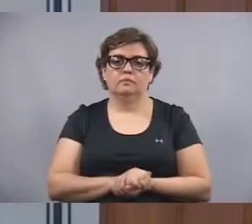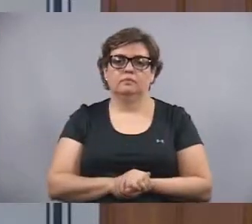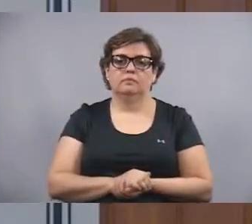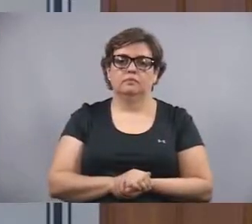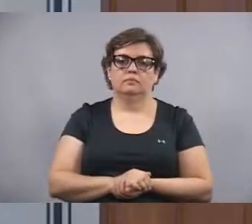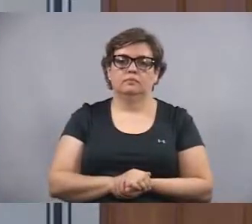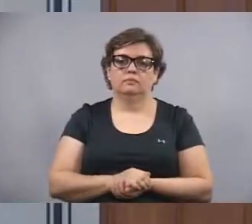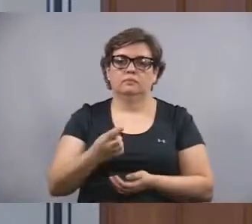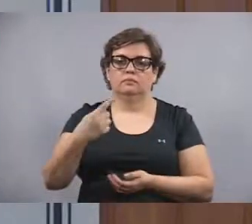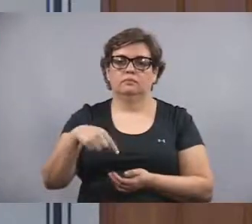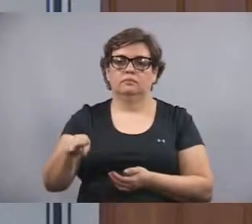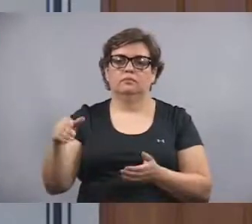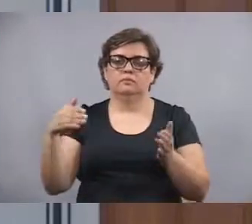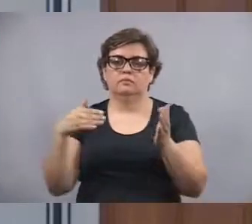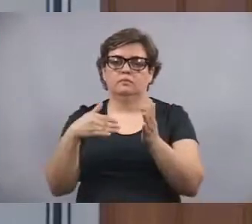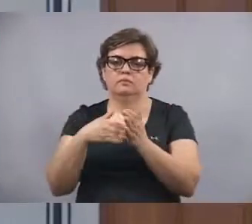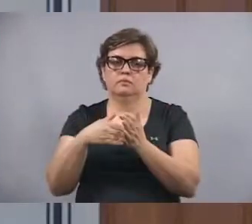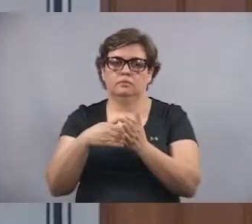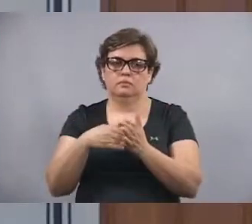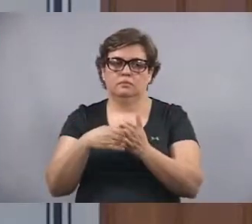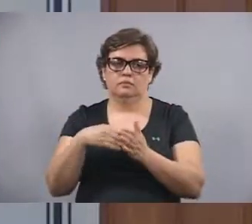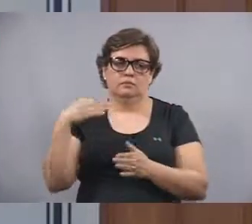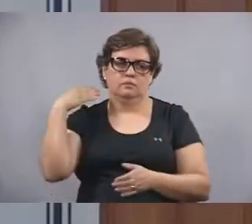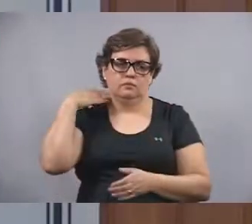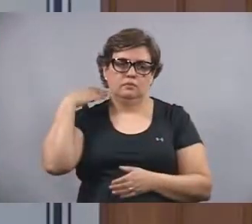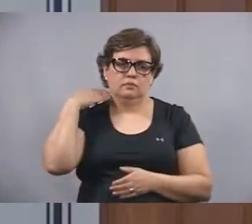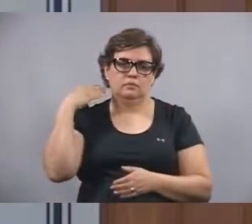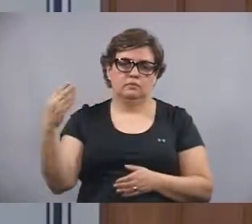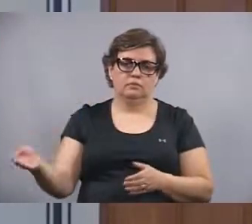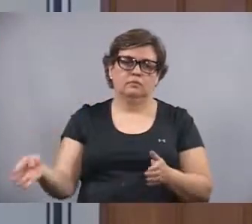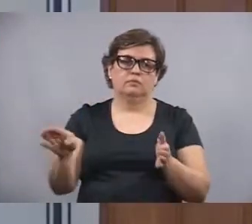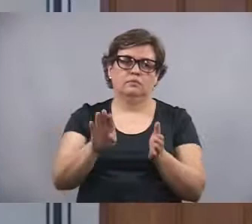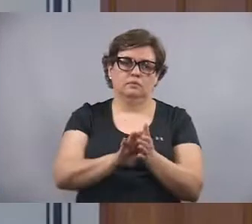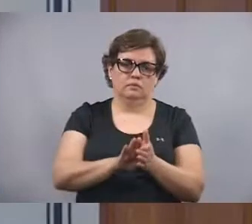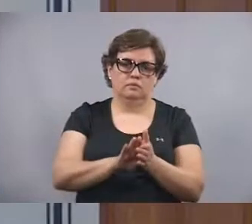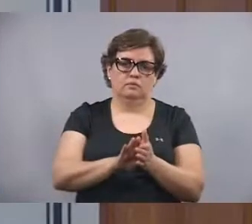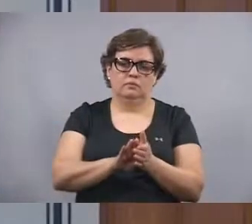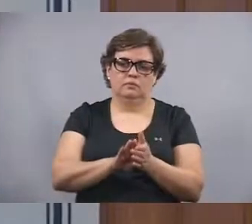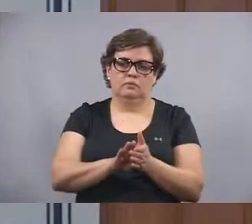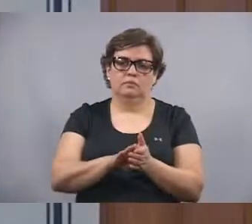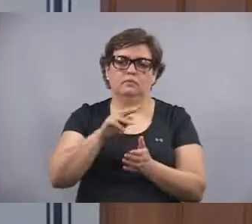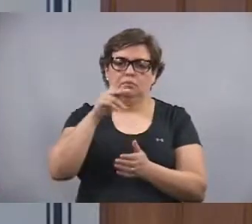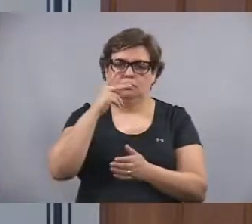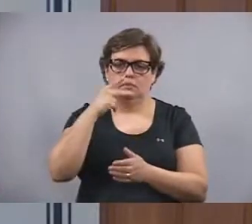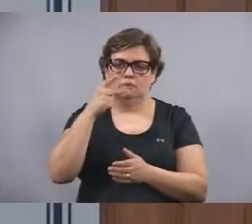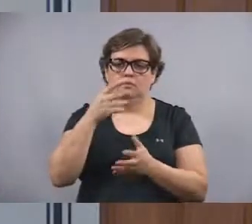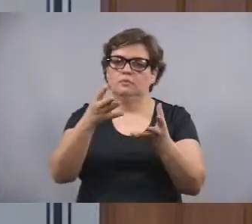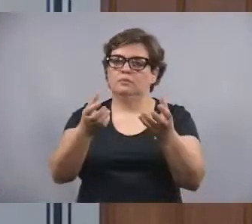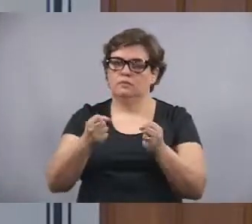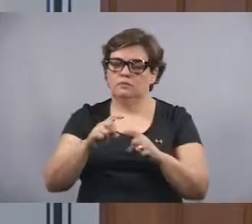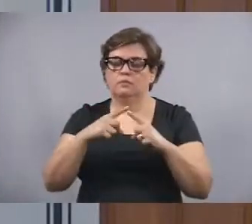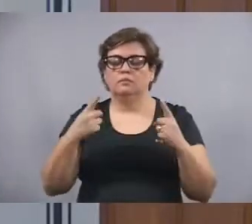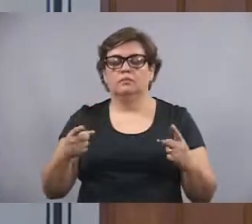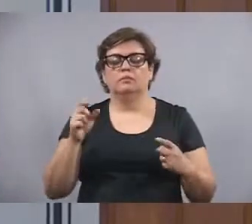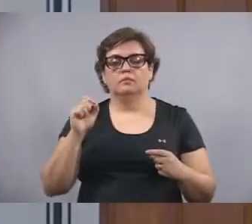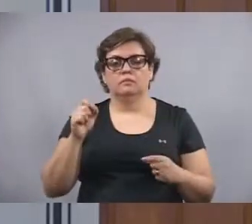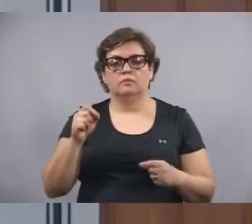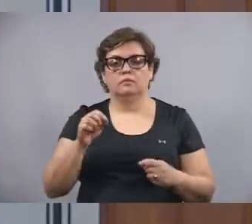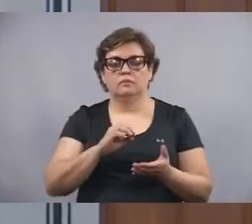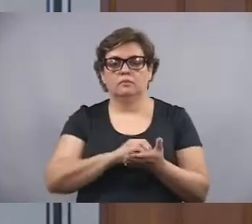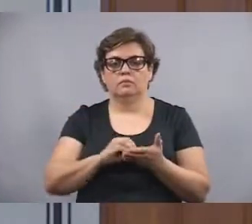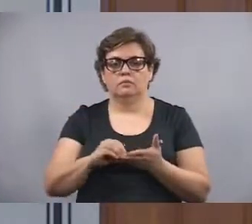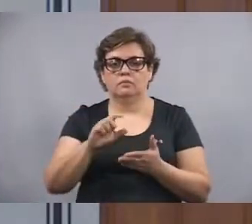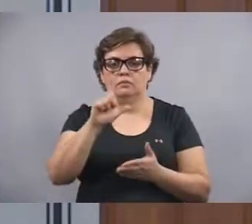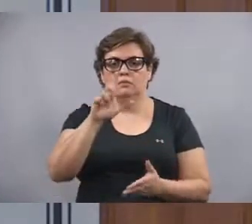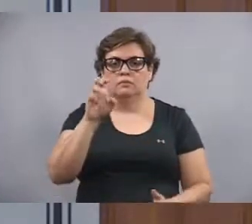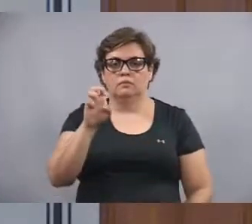foram até a agência bancária, voltaram, confirmaram que receberam, mas que o secretário